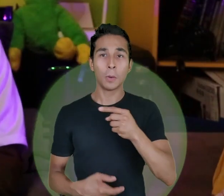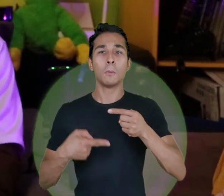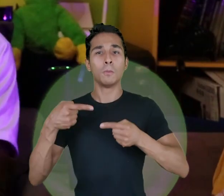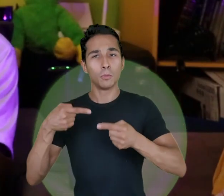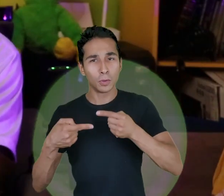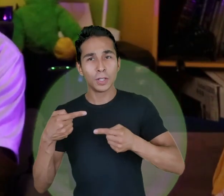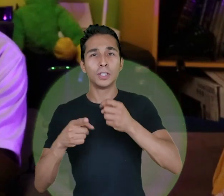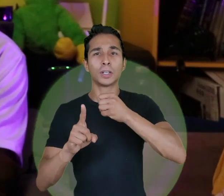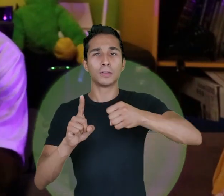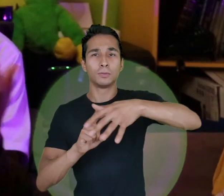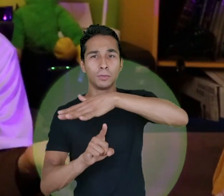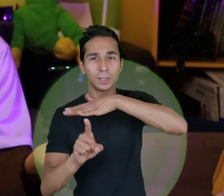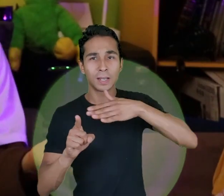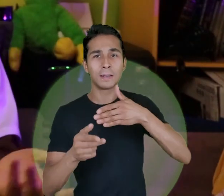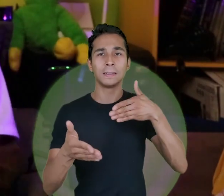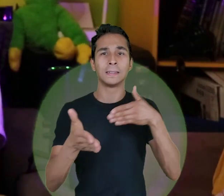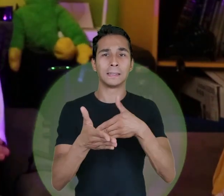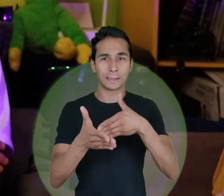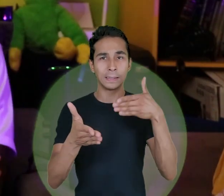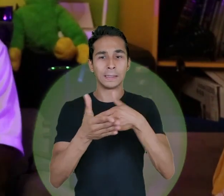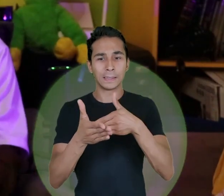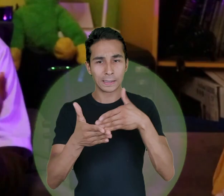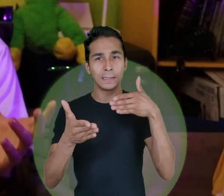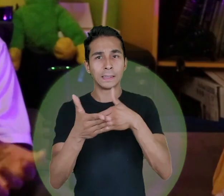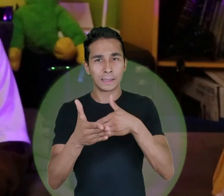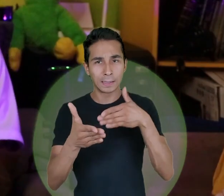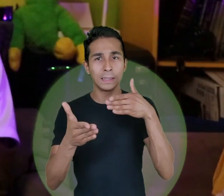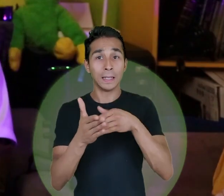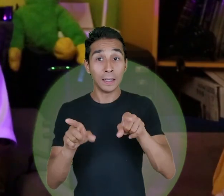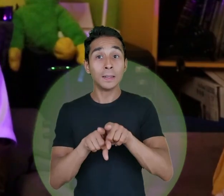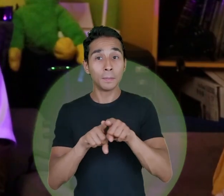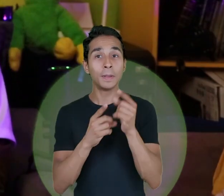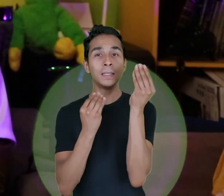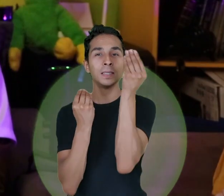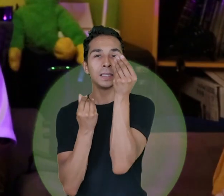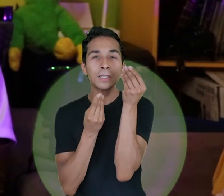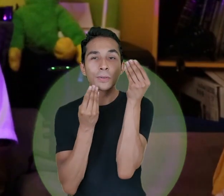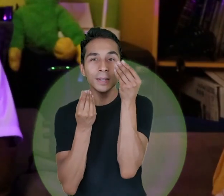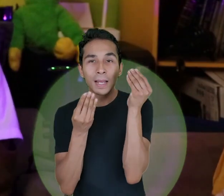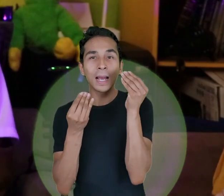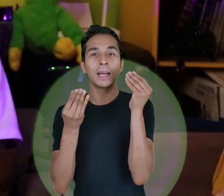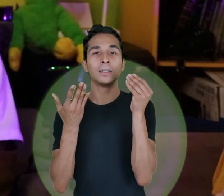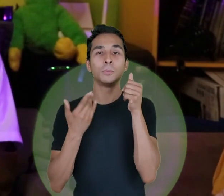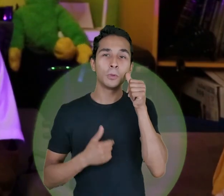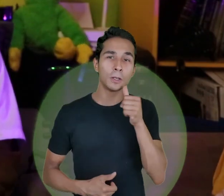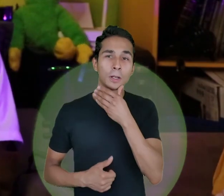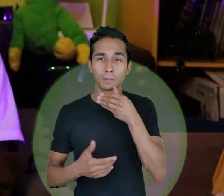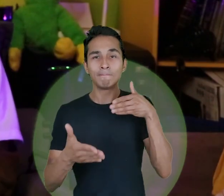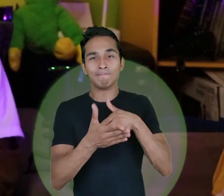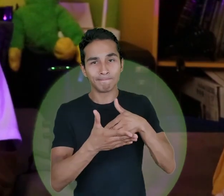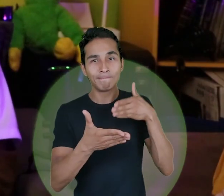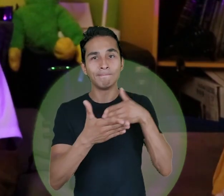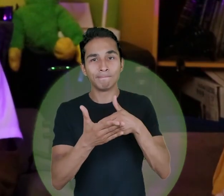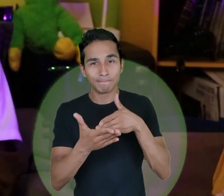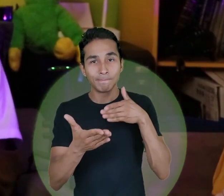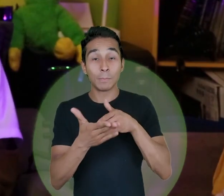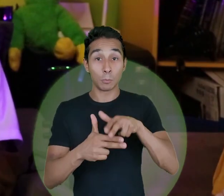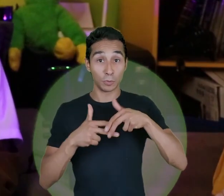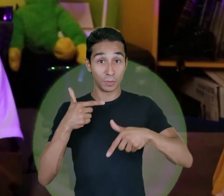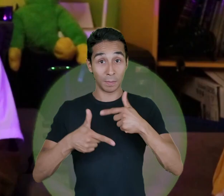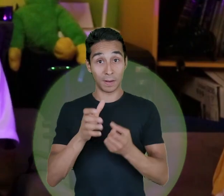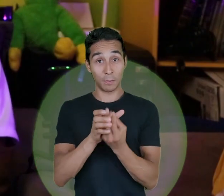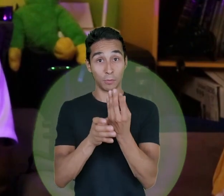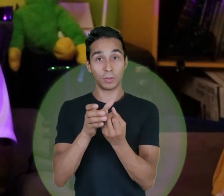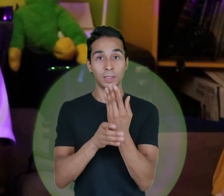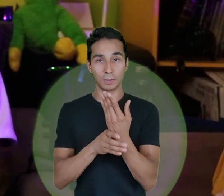políticas, de gênero, sexualidade, enfim, várias coisas aí que tornam mais difícil a vida de um produtor, né? Dependendo da